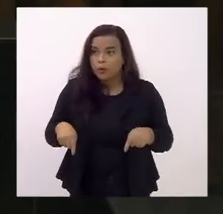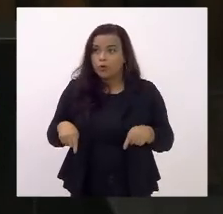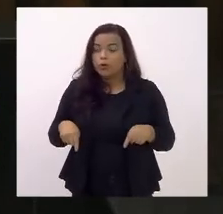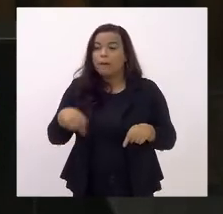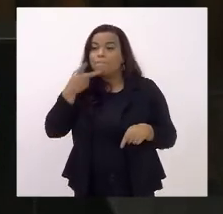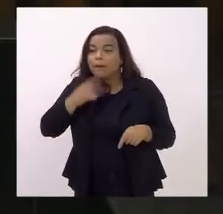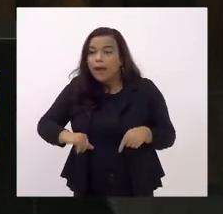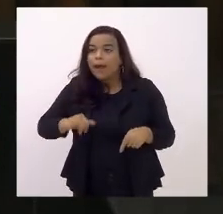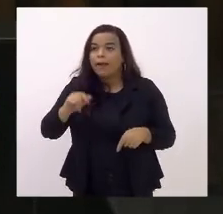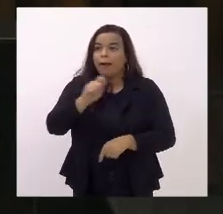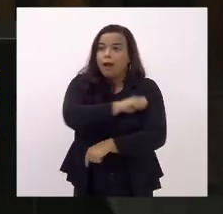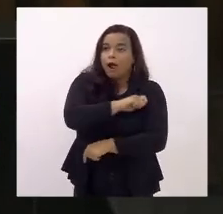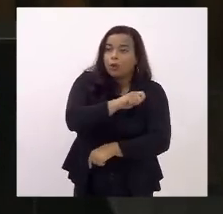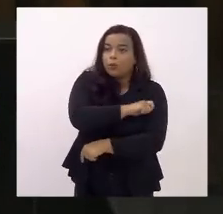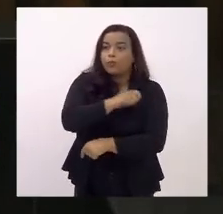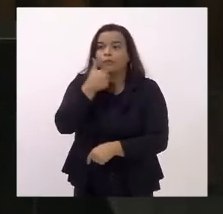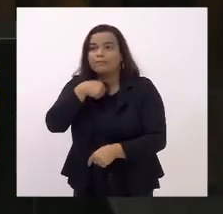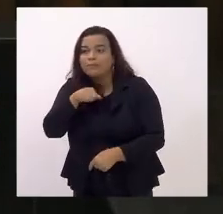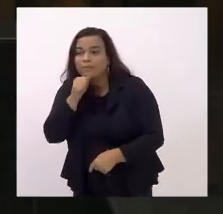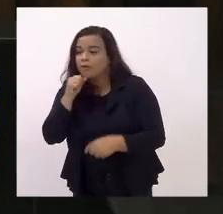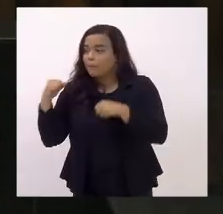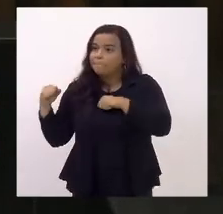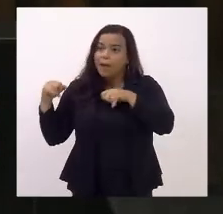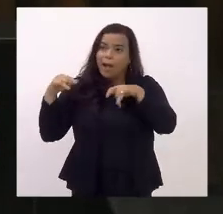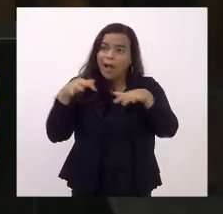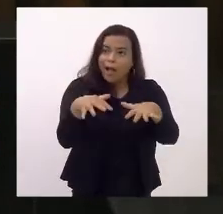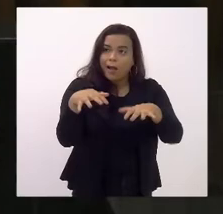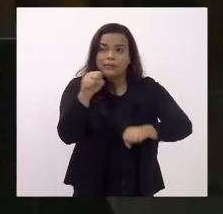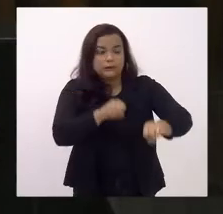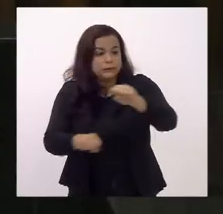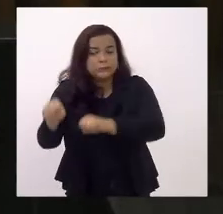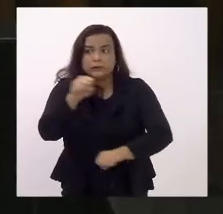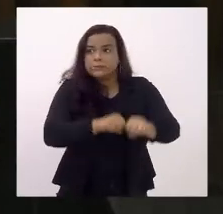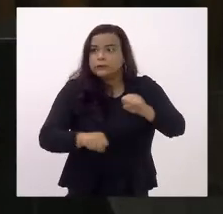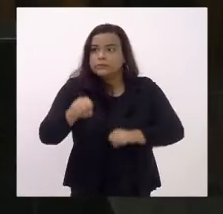dos pais e alunos que entraram nas escolas e ajudaram a limpar.